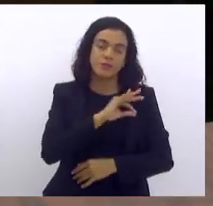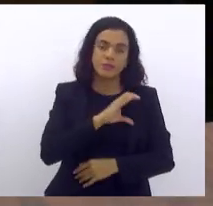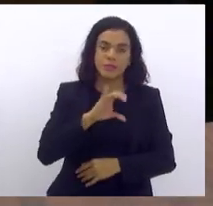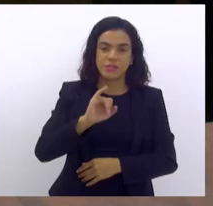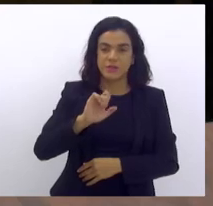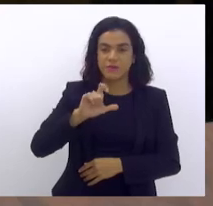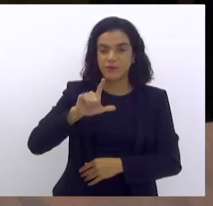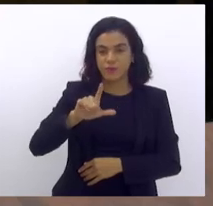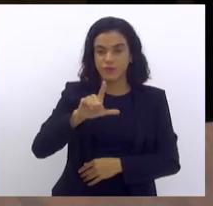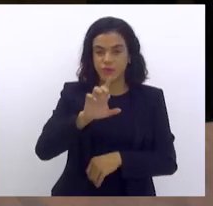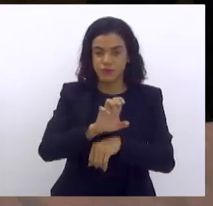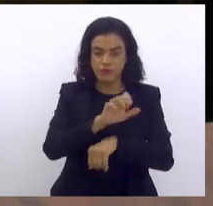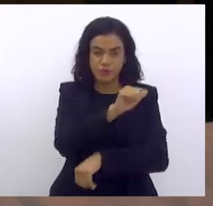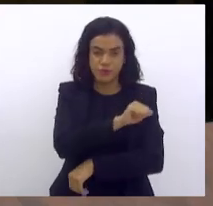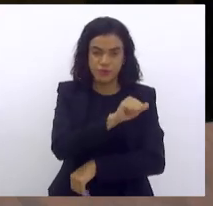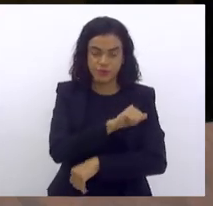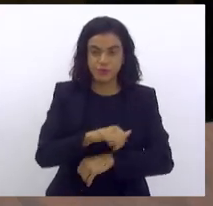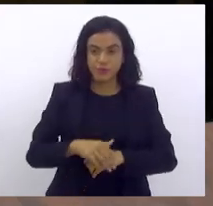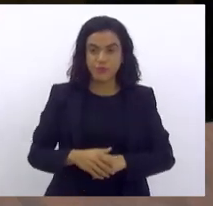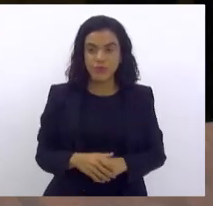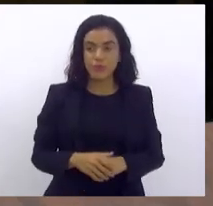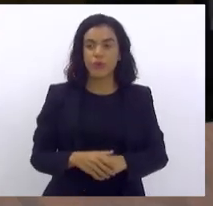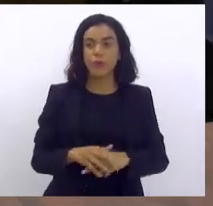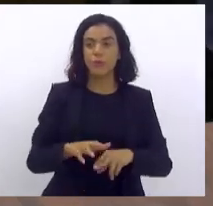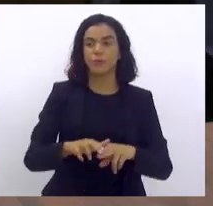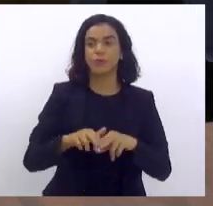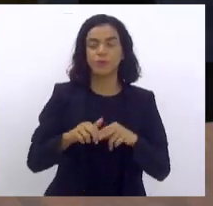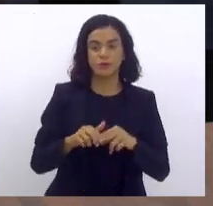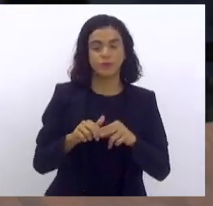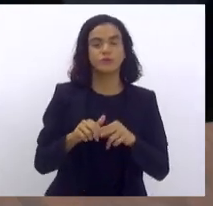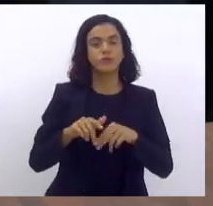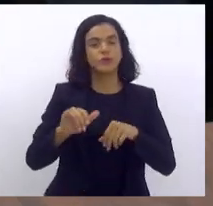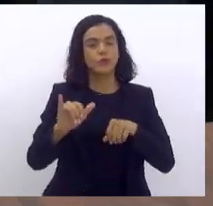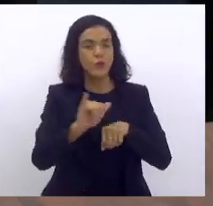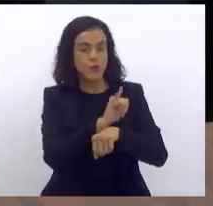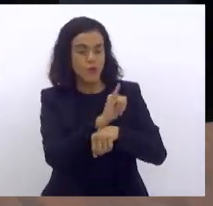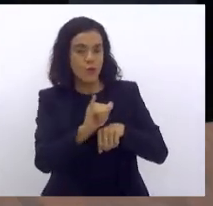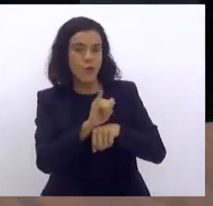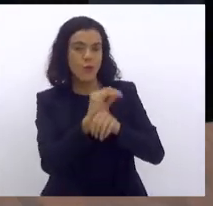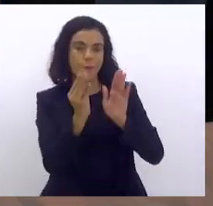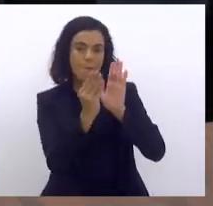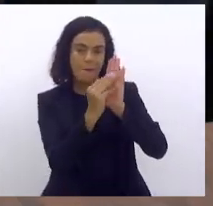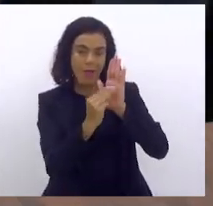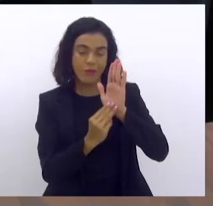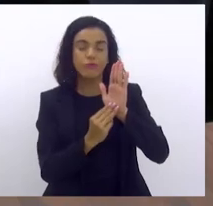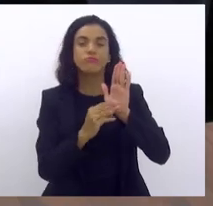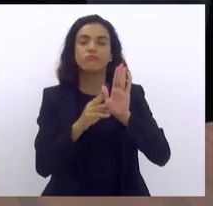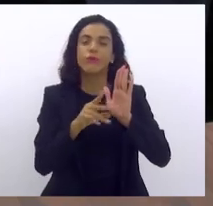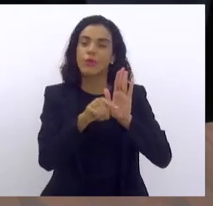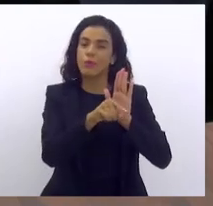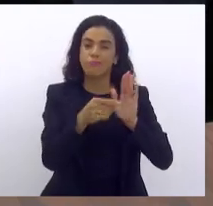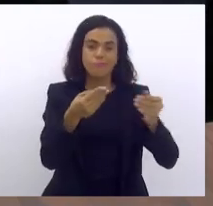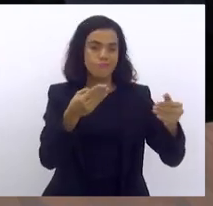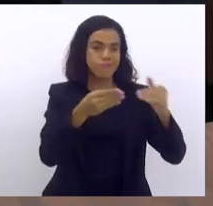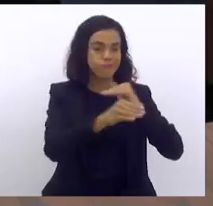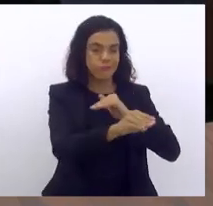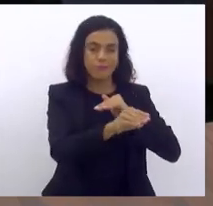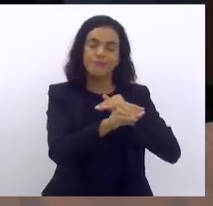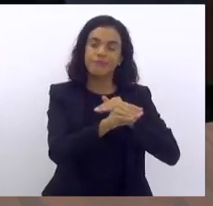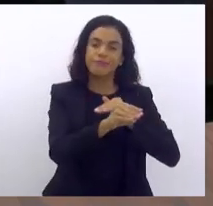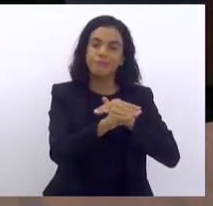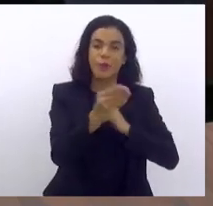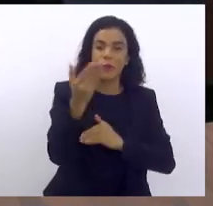de Janeiro. Então, eu diria que o método em si, ele é ilegal e destituído de valor